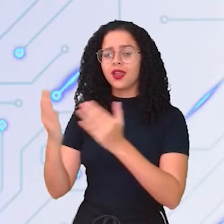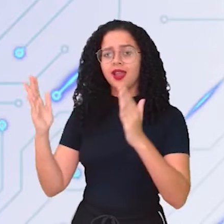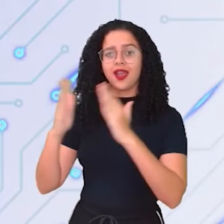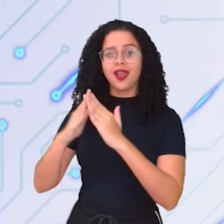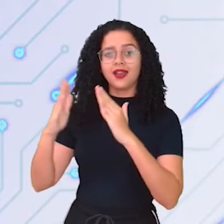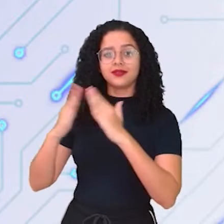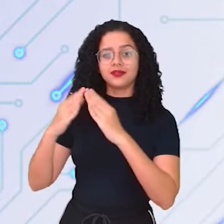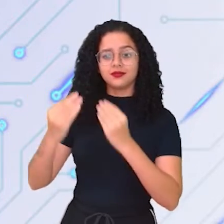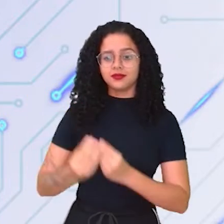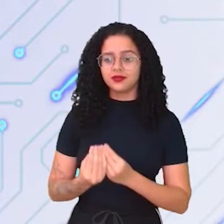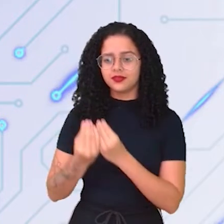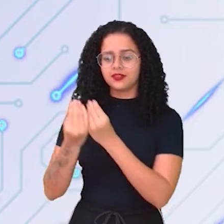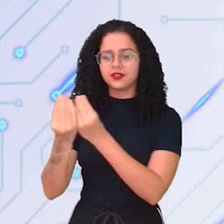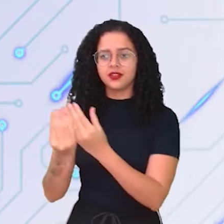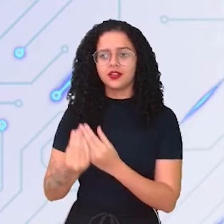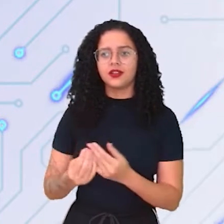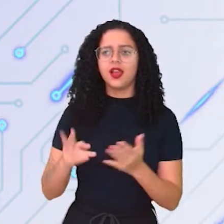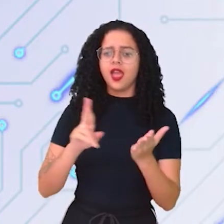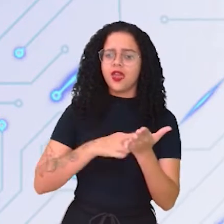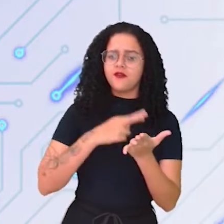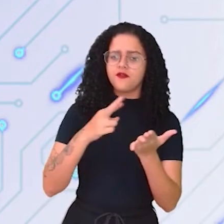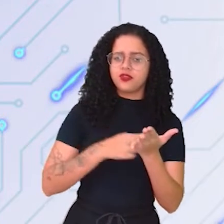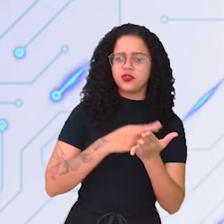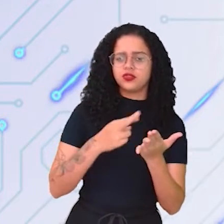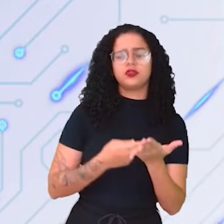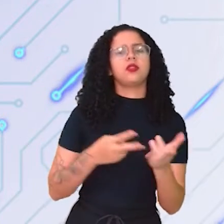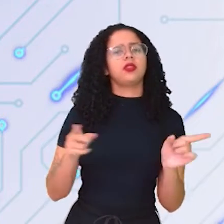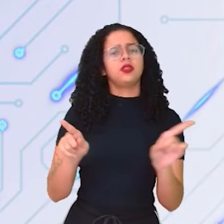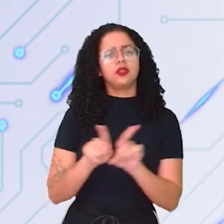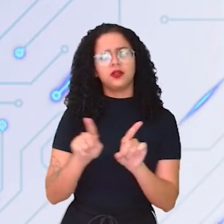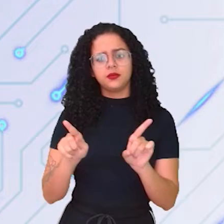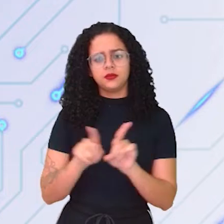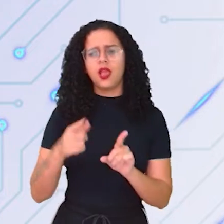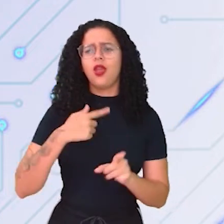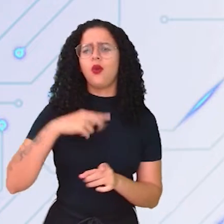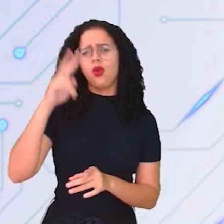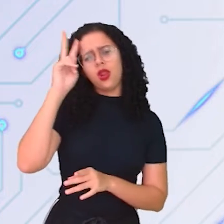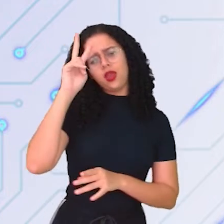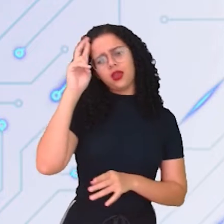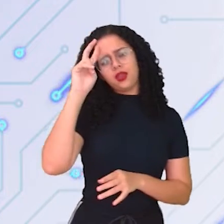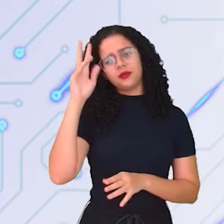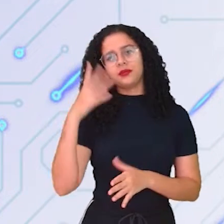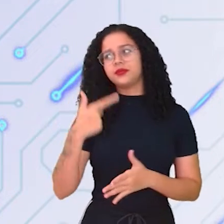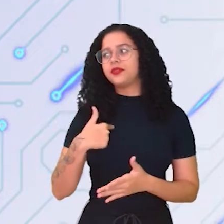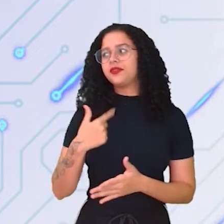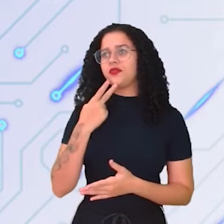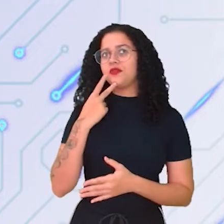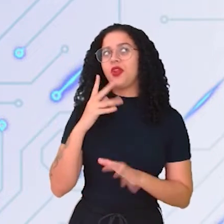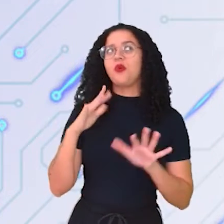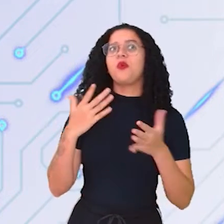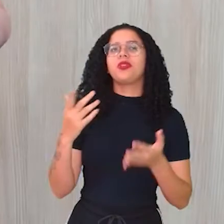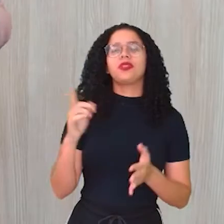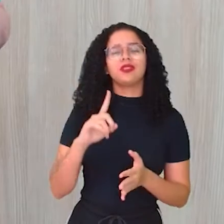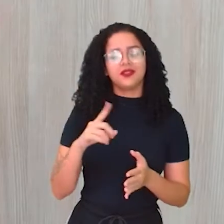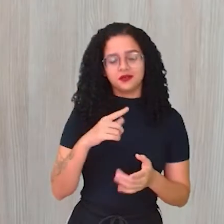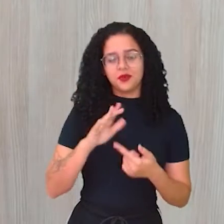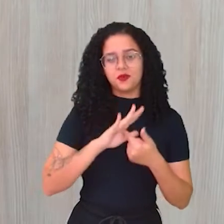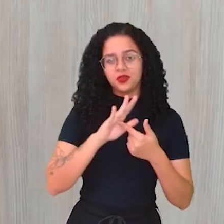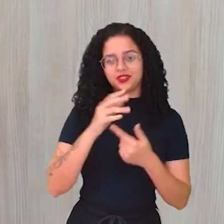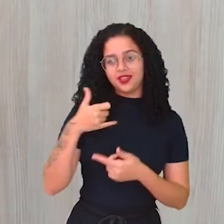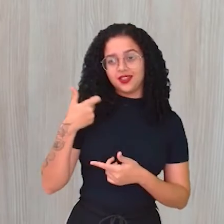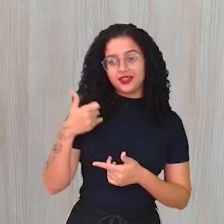E aí, e a revista também, a revista, eu lembro quando, bem antigamente, não vou dizer quando, né, porque para não entregar a